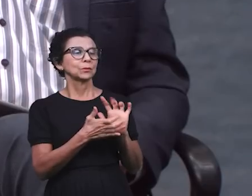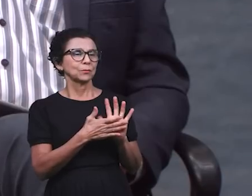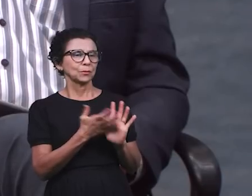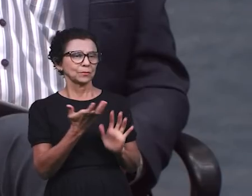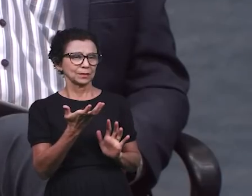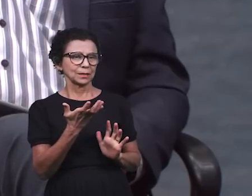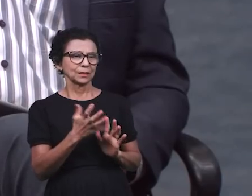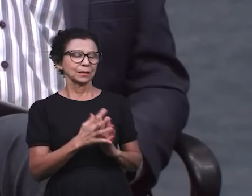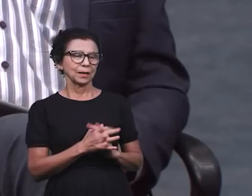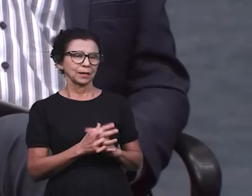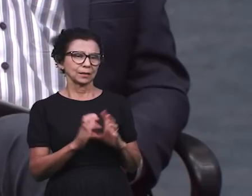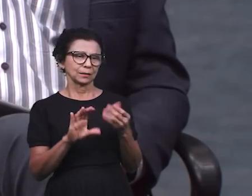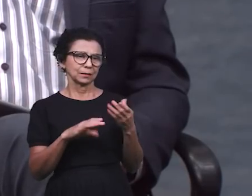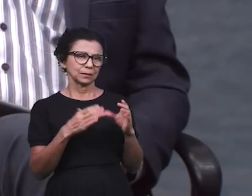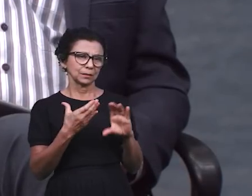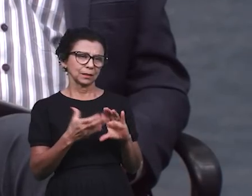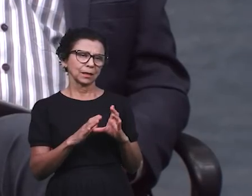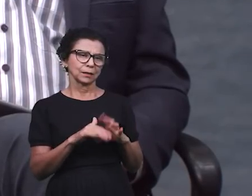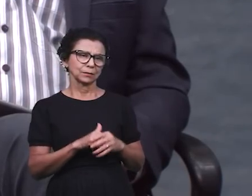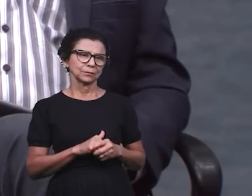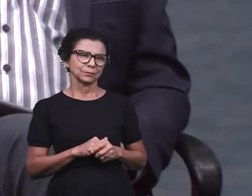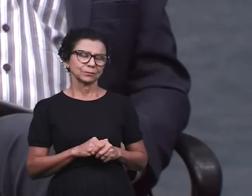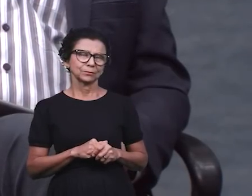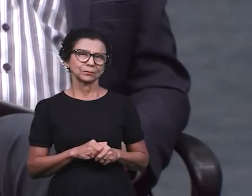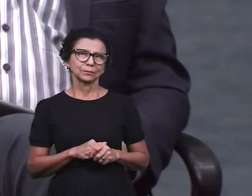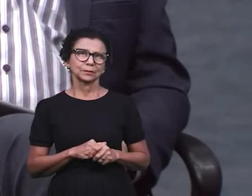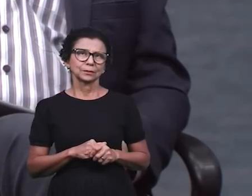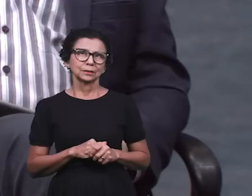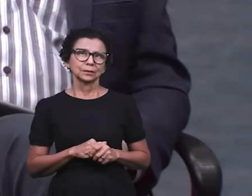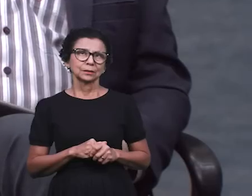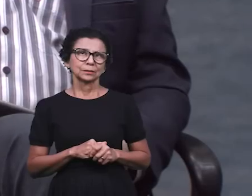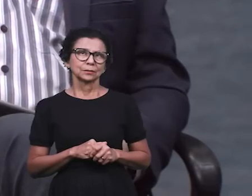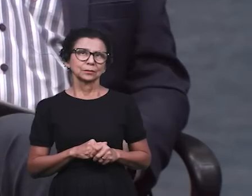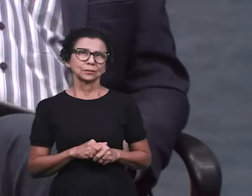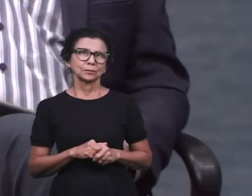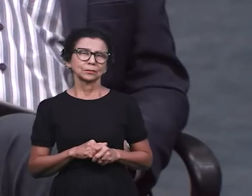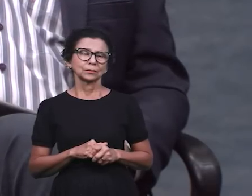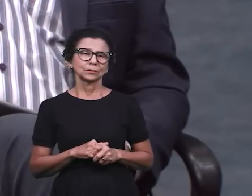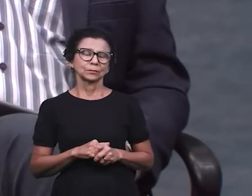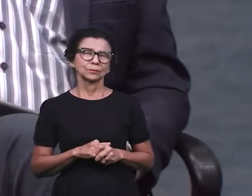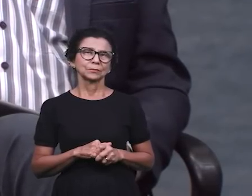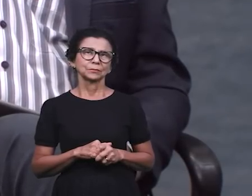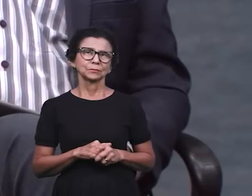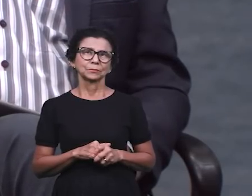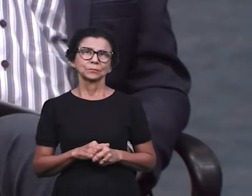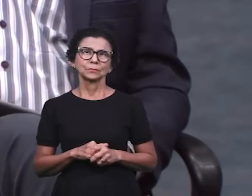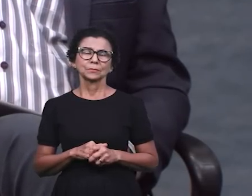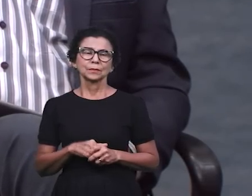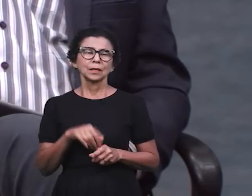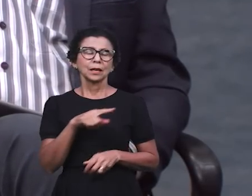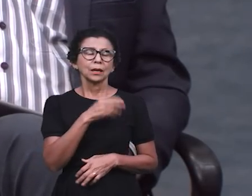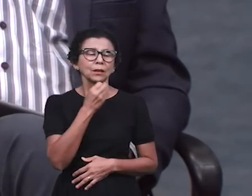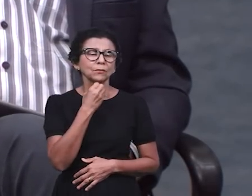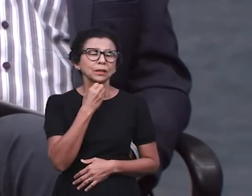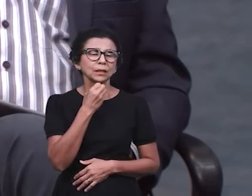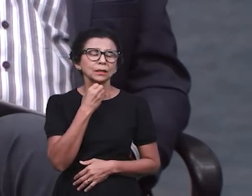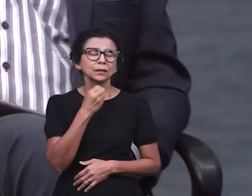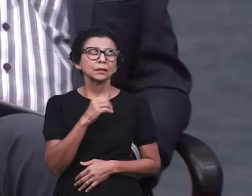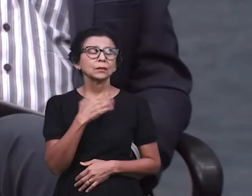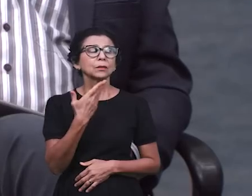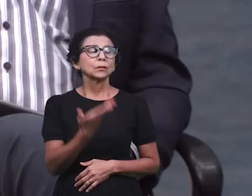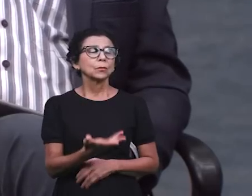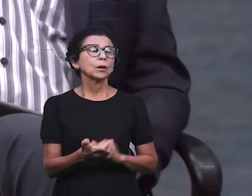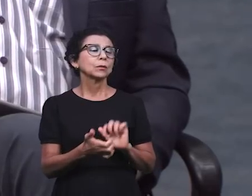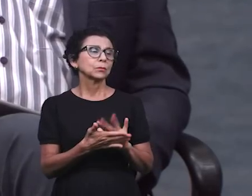irmã gostaria que nós cantássemos? Ela falou assim: não, são vocês, eu vou cantar também. Fraquinha já. Qual